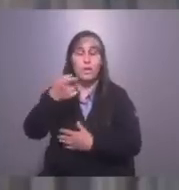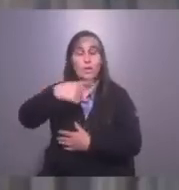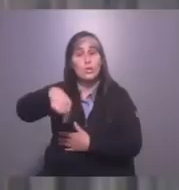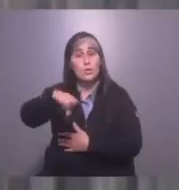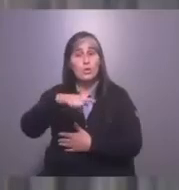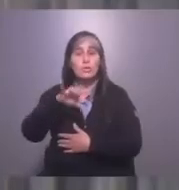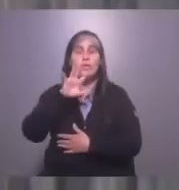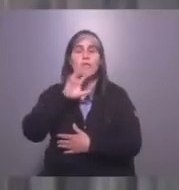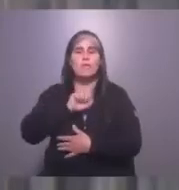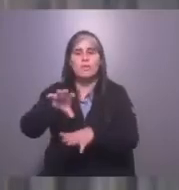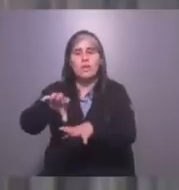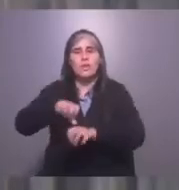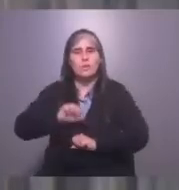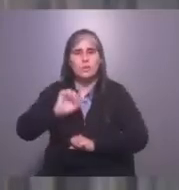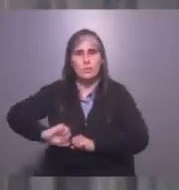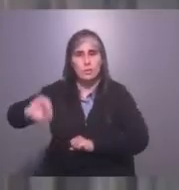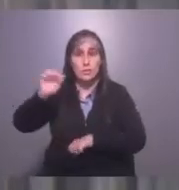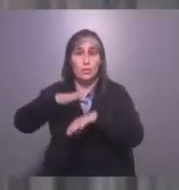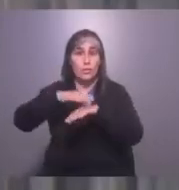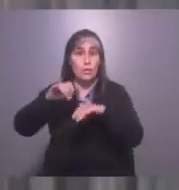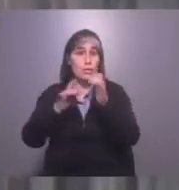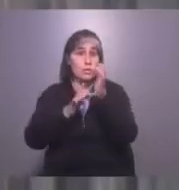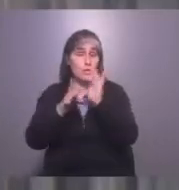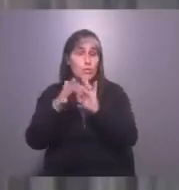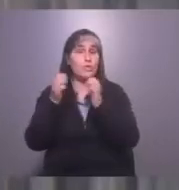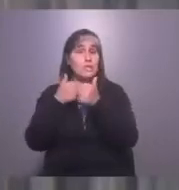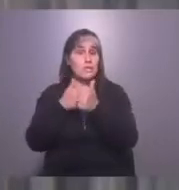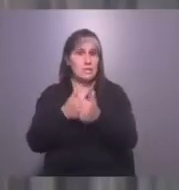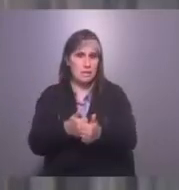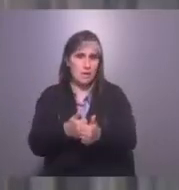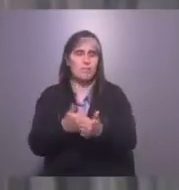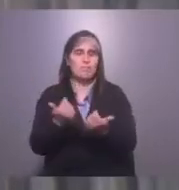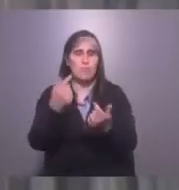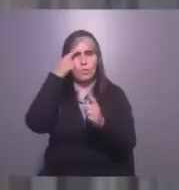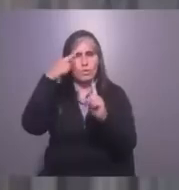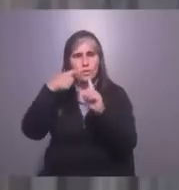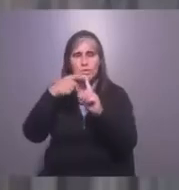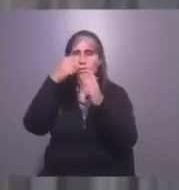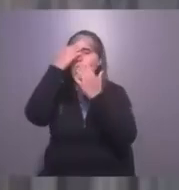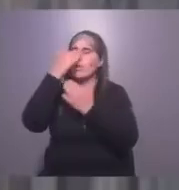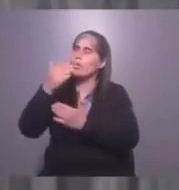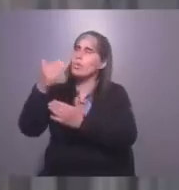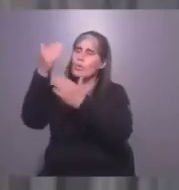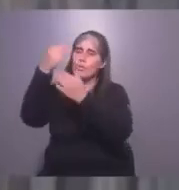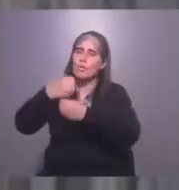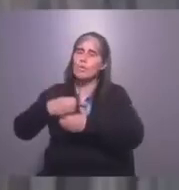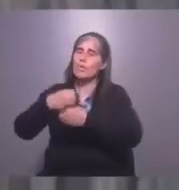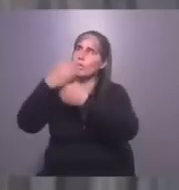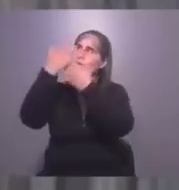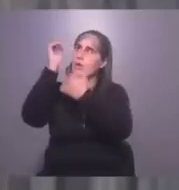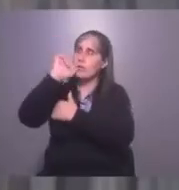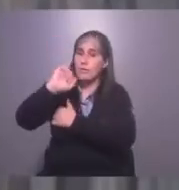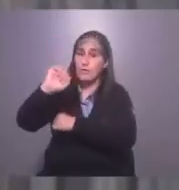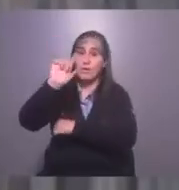filhos adotivos por Jesus Cristo, para louvor da sua glória e da graça que